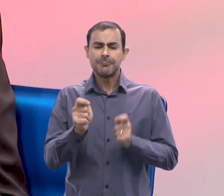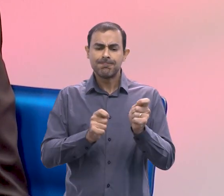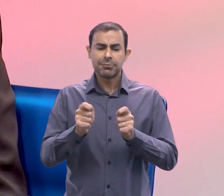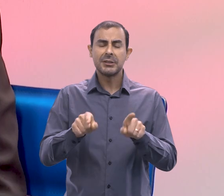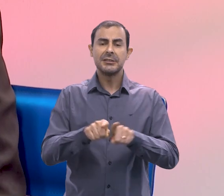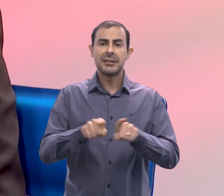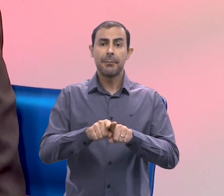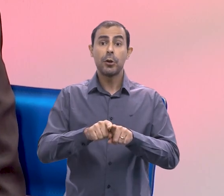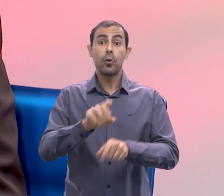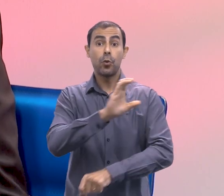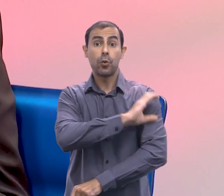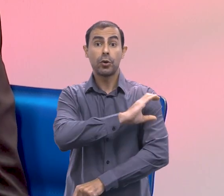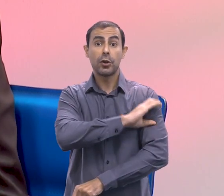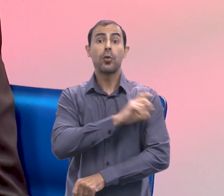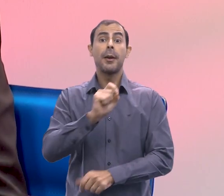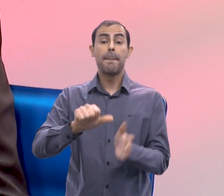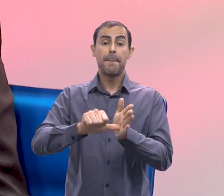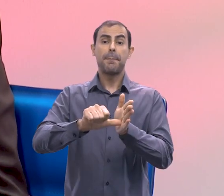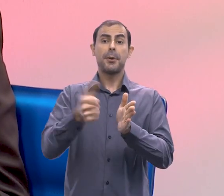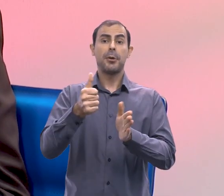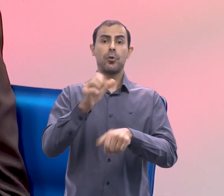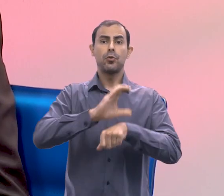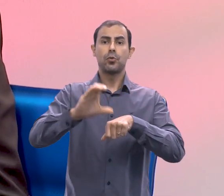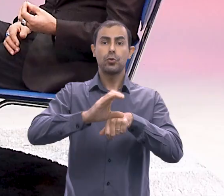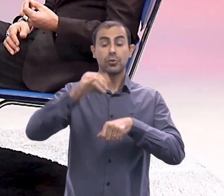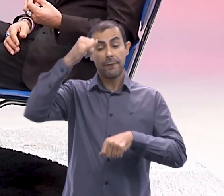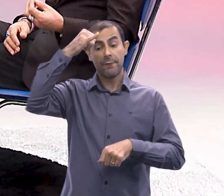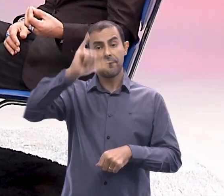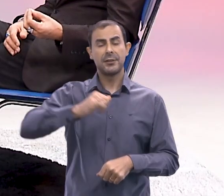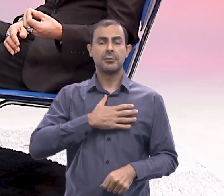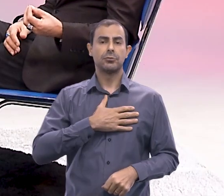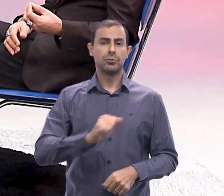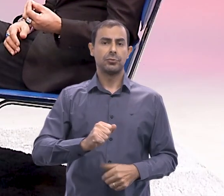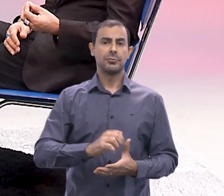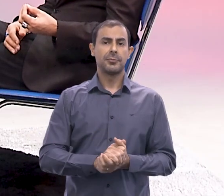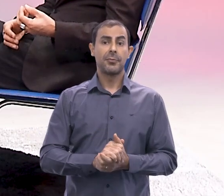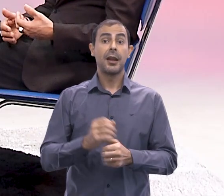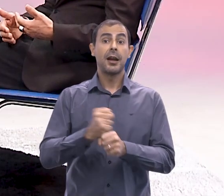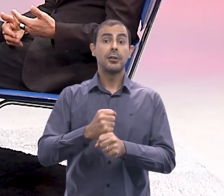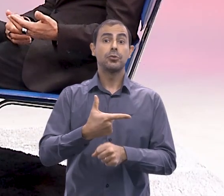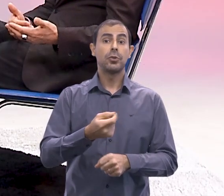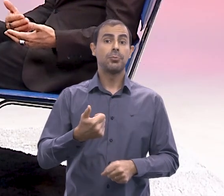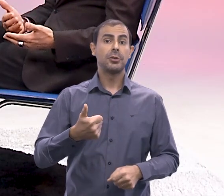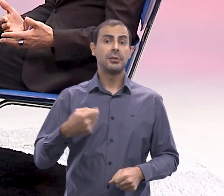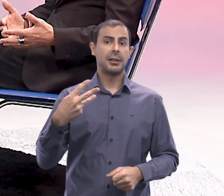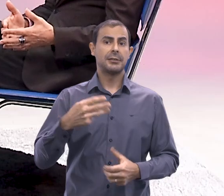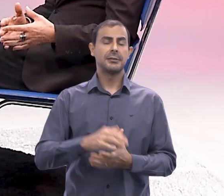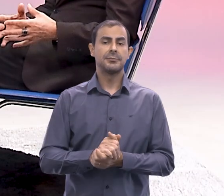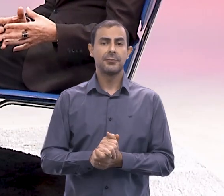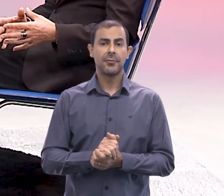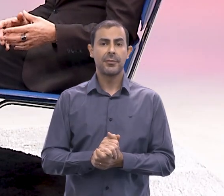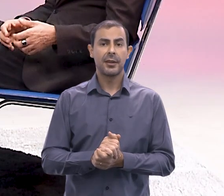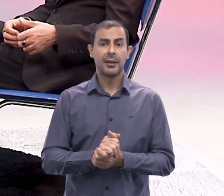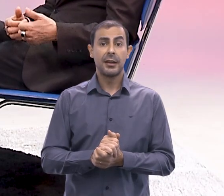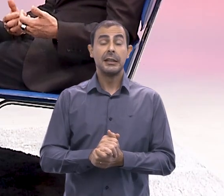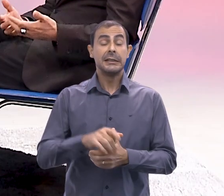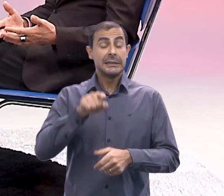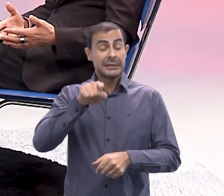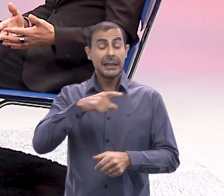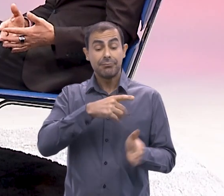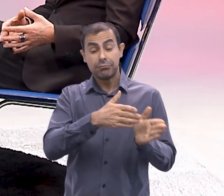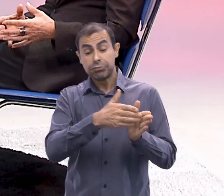coordenamos e criamos o primeiro curso de prevenção de suicídio do Brasil em 2013, e de lá para cá a gente tem atuado nessa questão